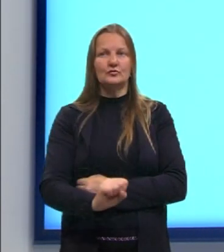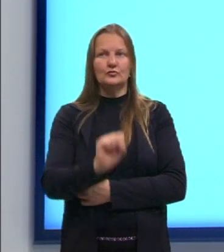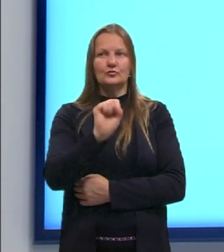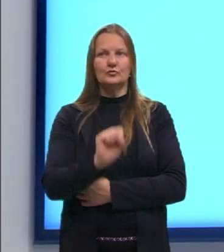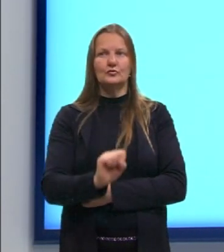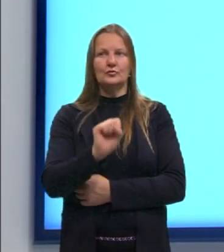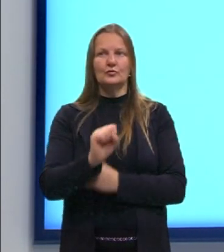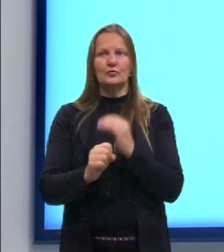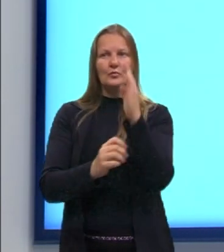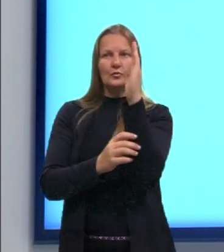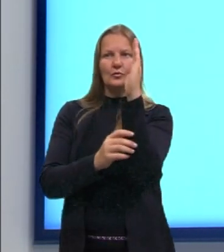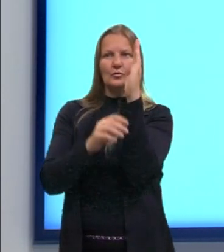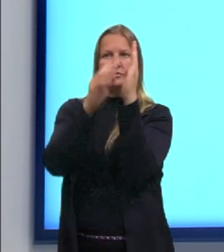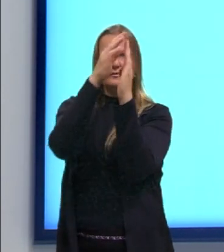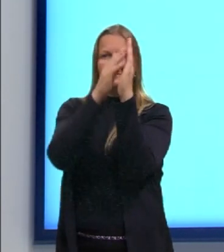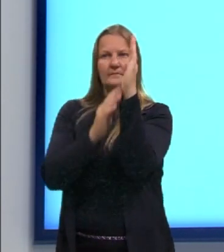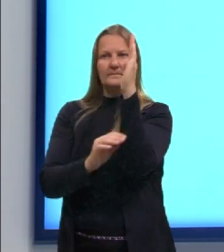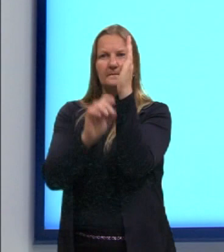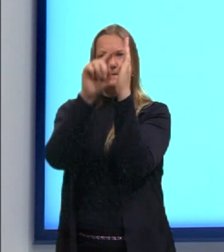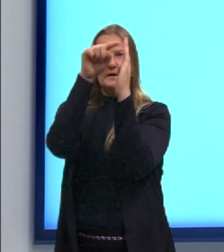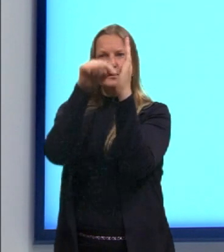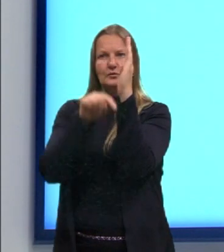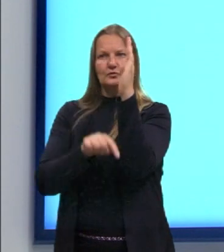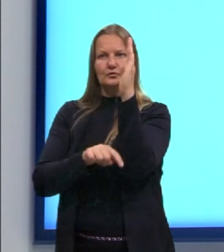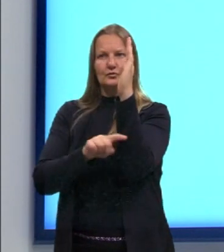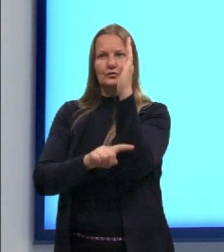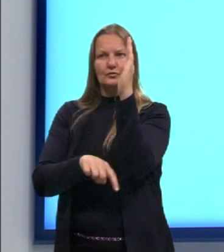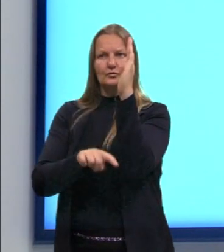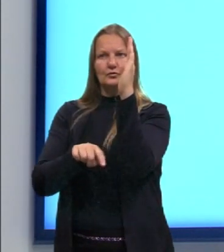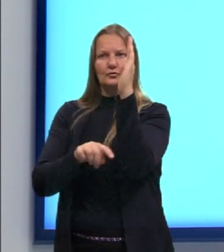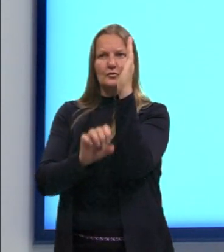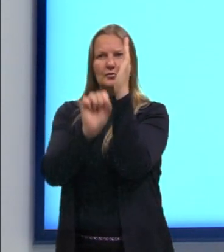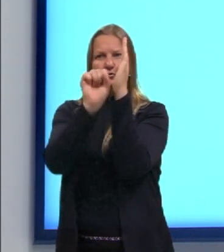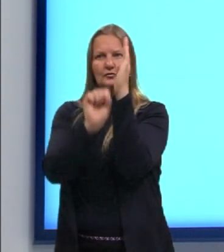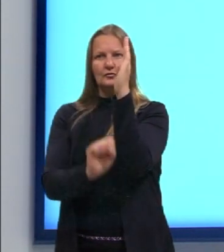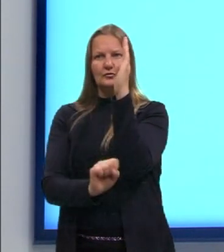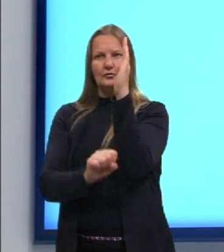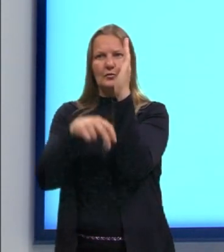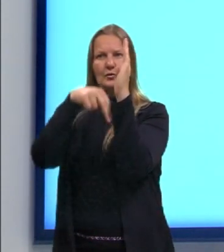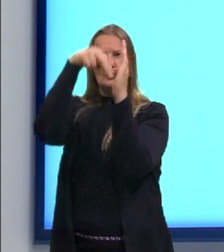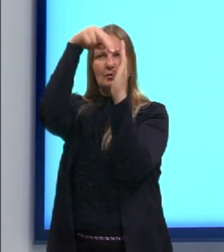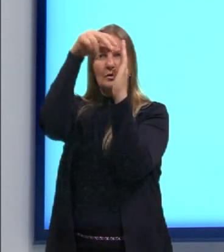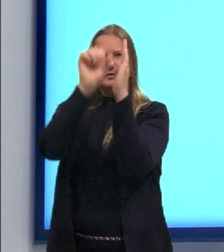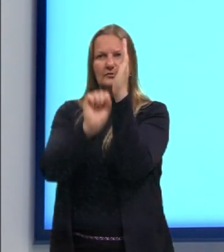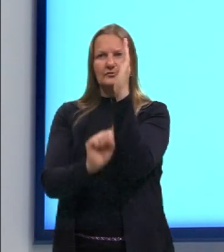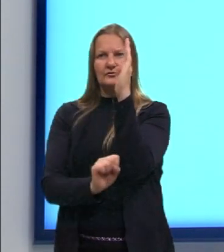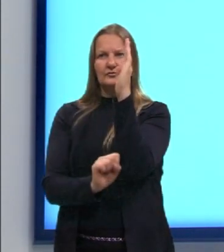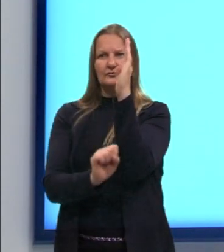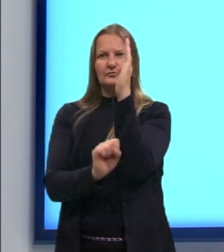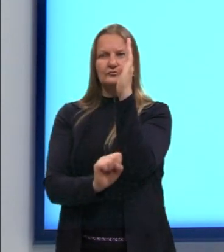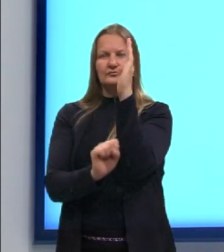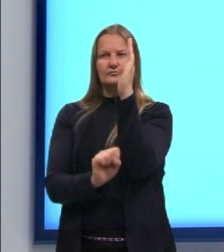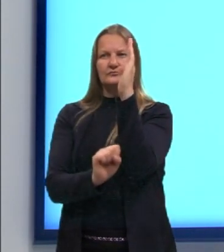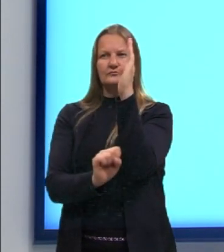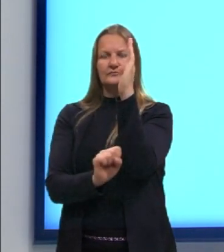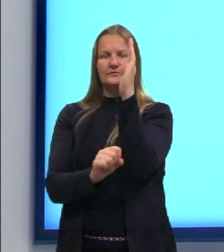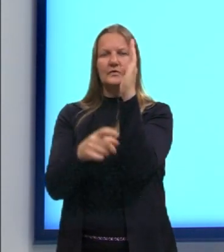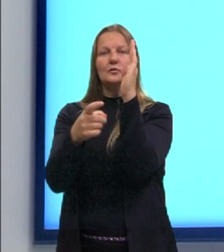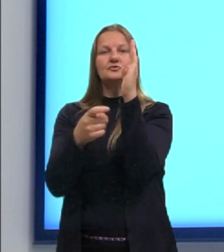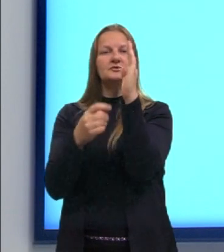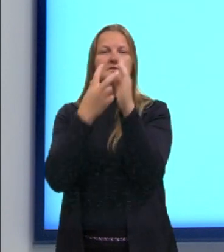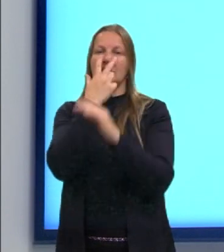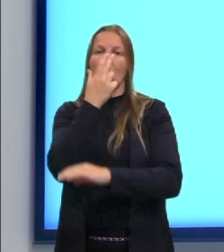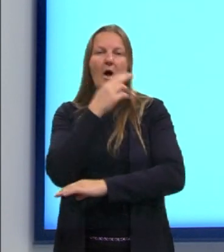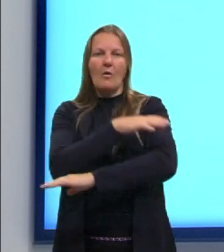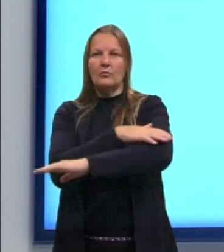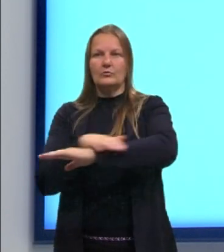sul, então, é o sentido de decrescimento de Y. Então, ele vai para baixo. O X agora não muda, né?